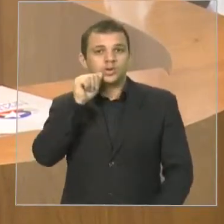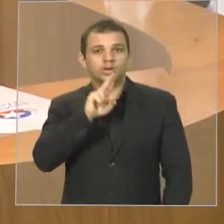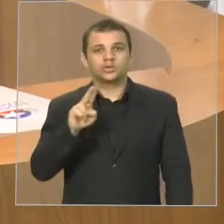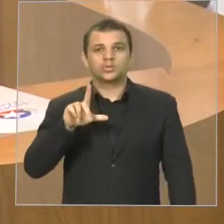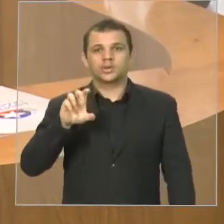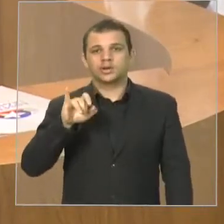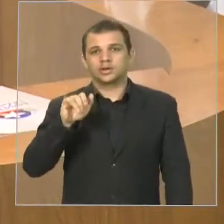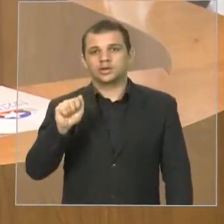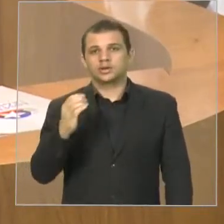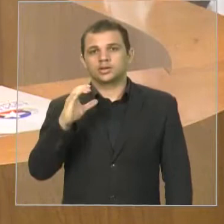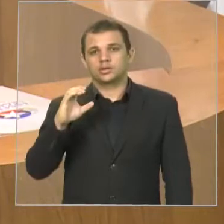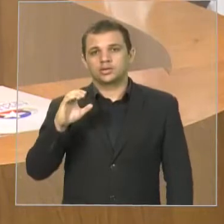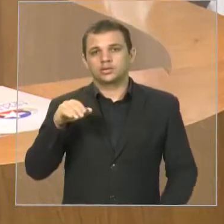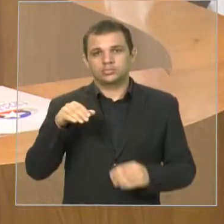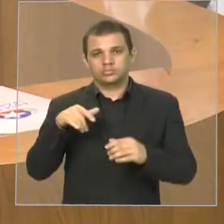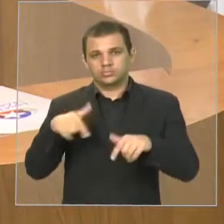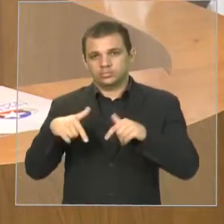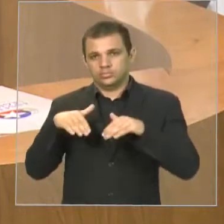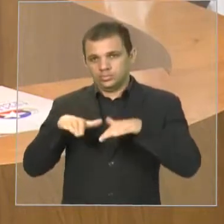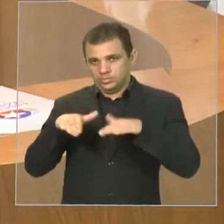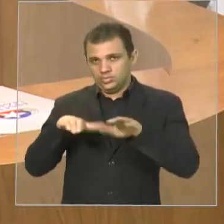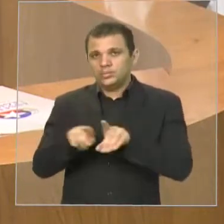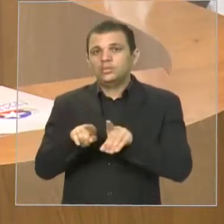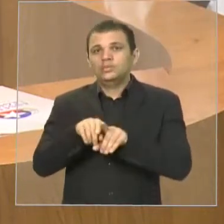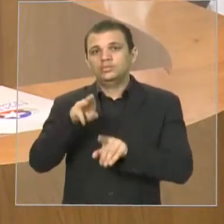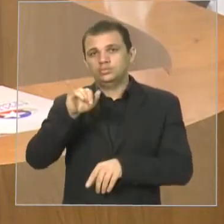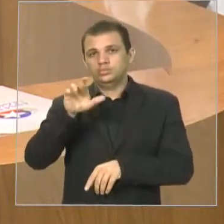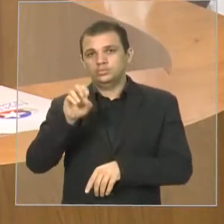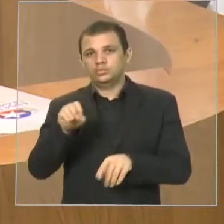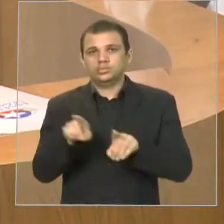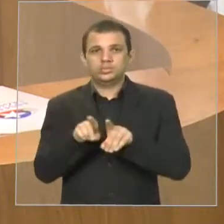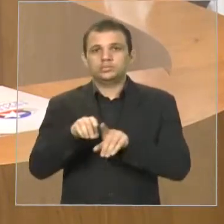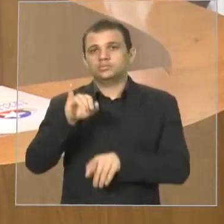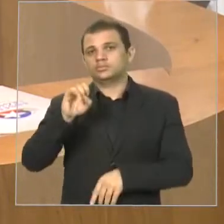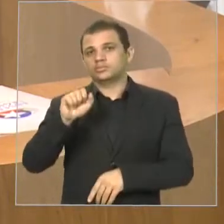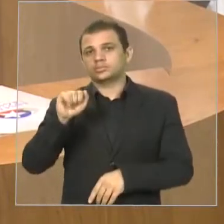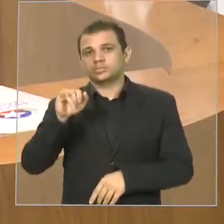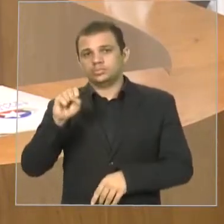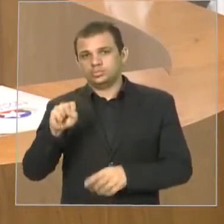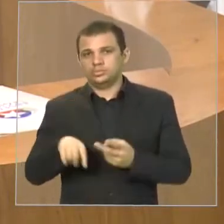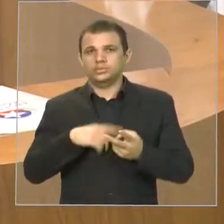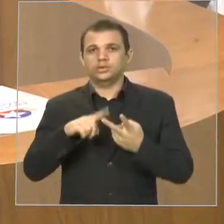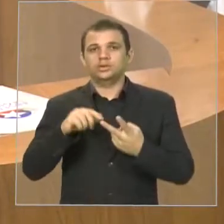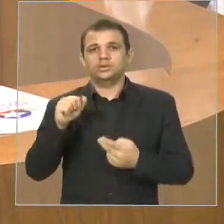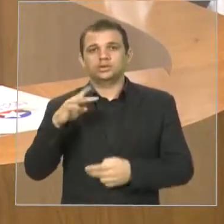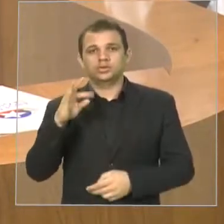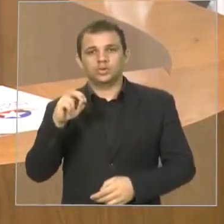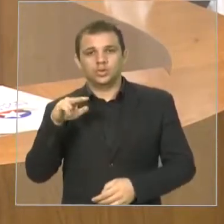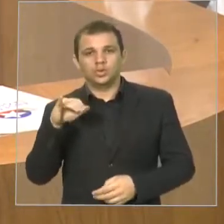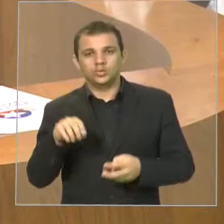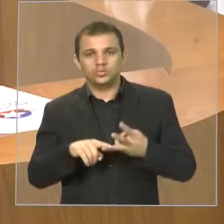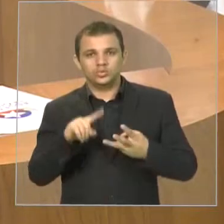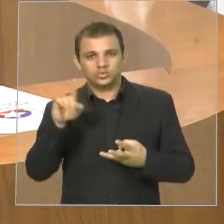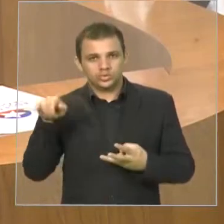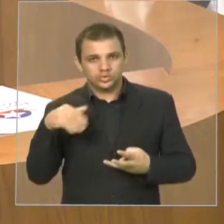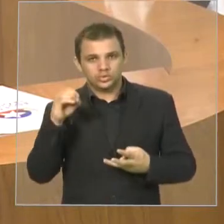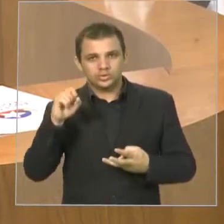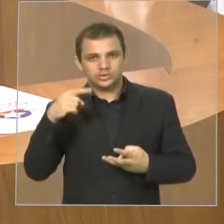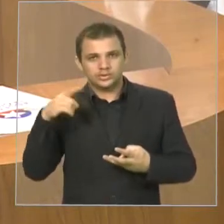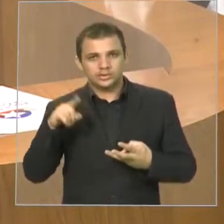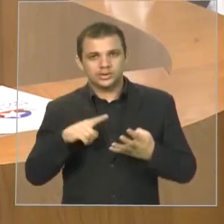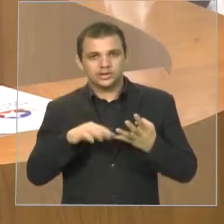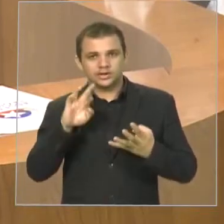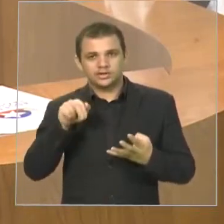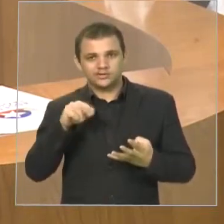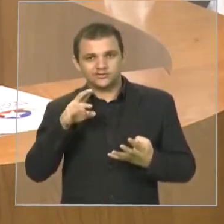Ramiro Marques. E mais, Arias Cardoso do Carmo, senhor Antônio Carlos da Mata Almeida, José Santana Teixeira, Francisco de Assis